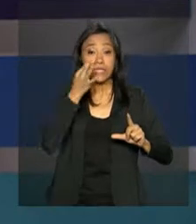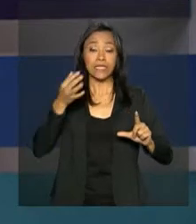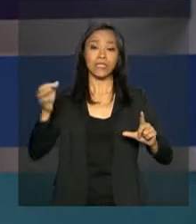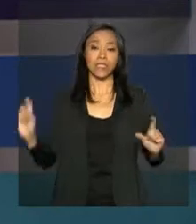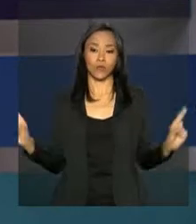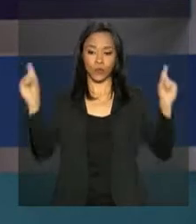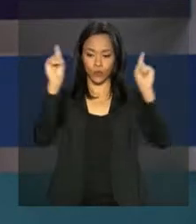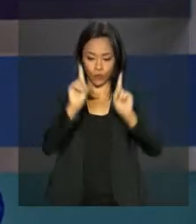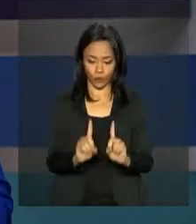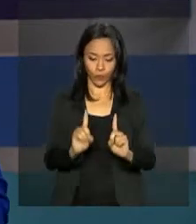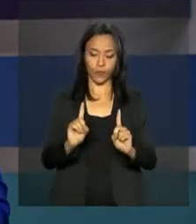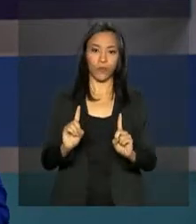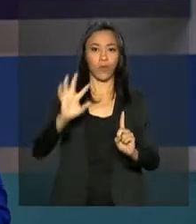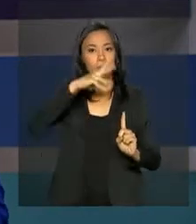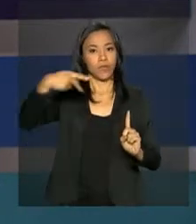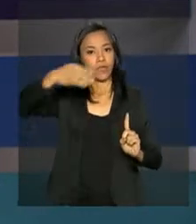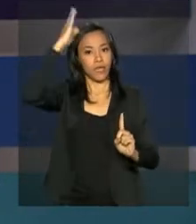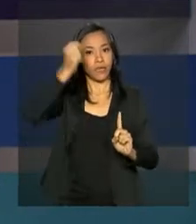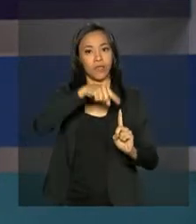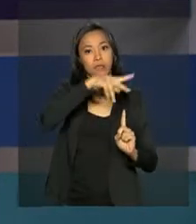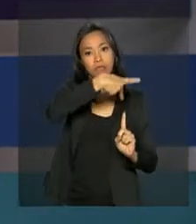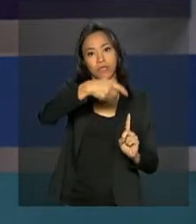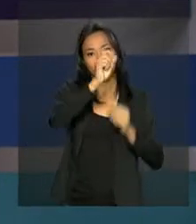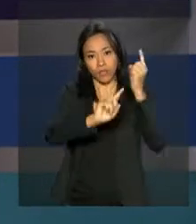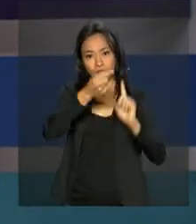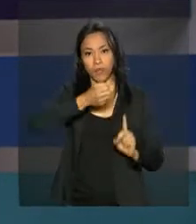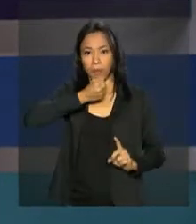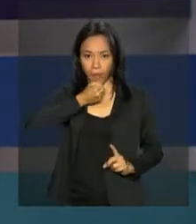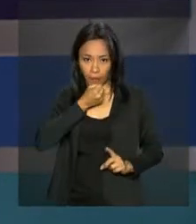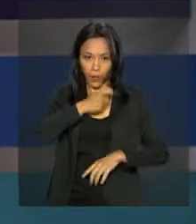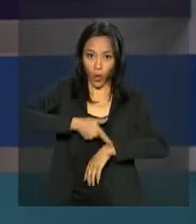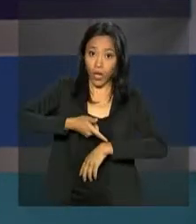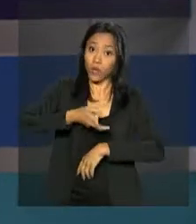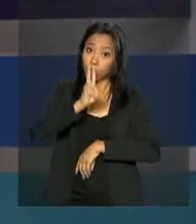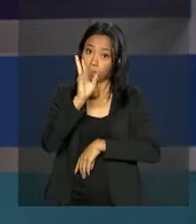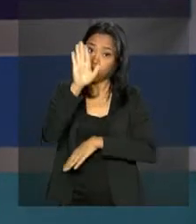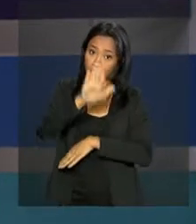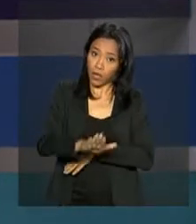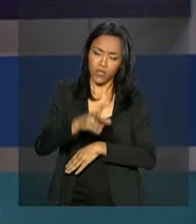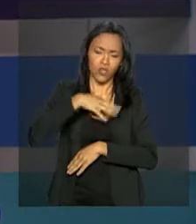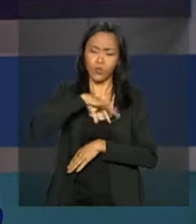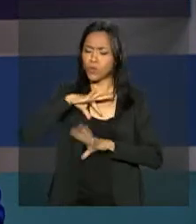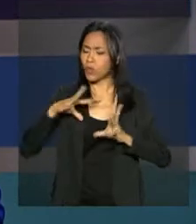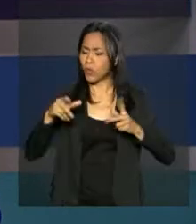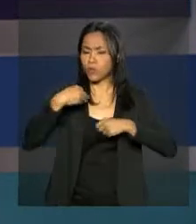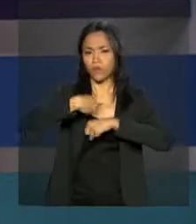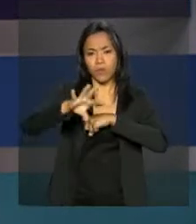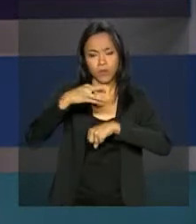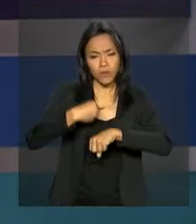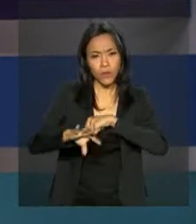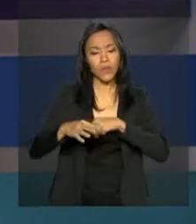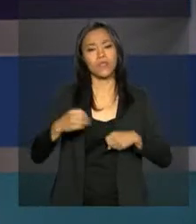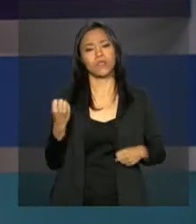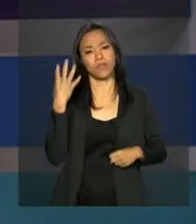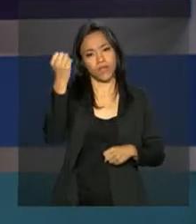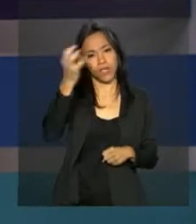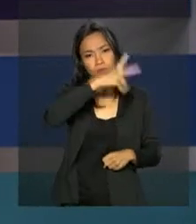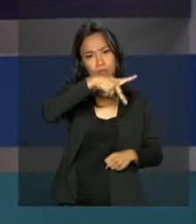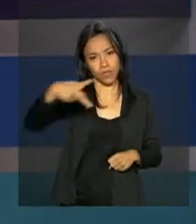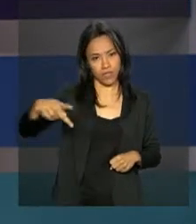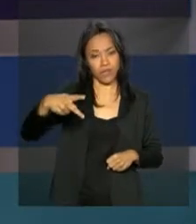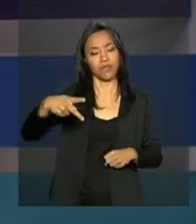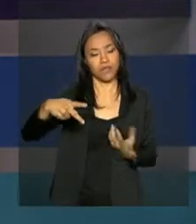direto do chile prevista para às duas da tarde hora de brasília todas as informações sobre a viagem do presidente michel temer você